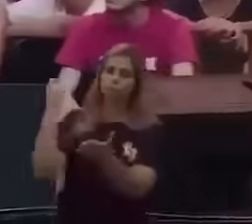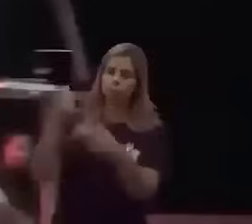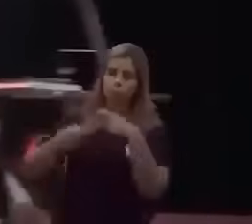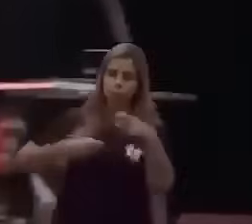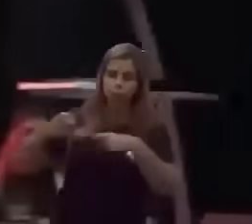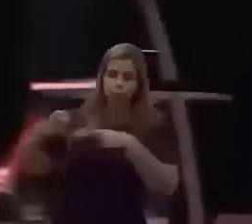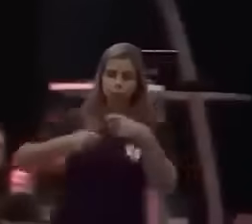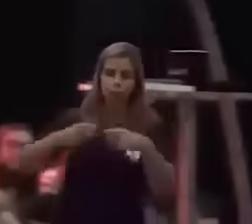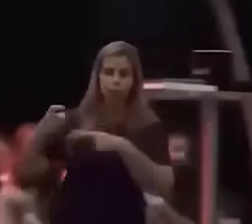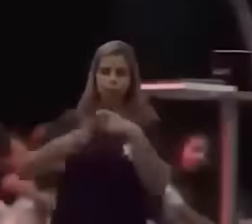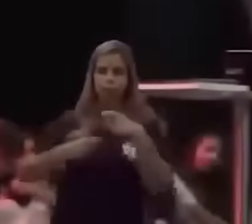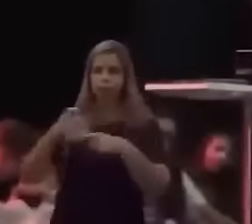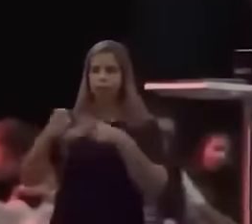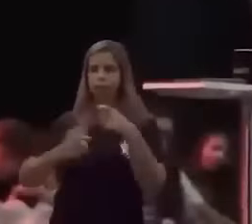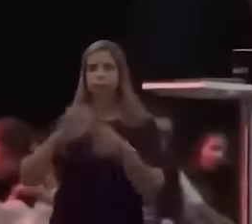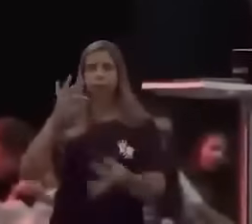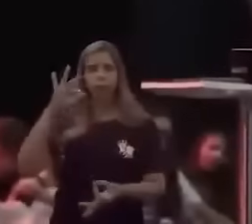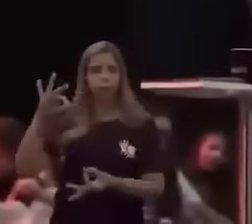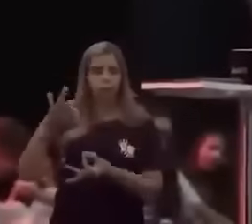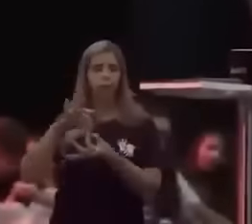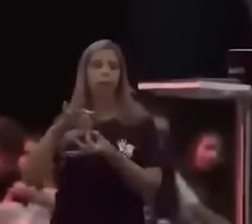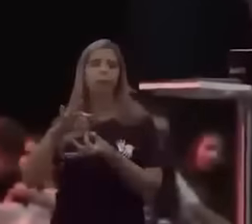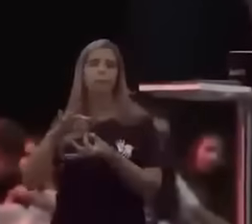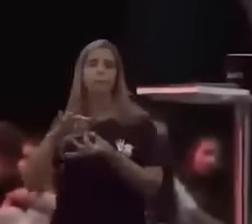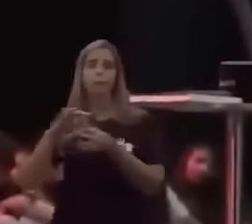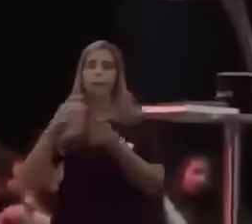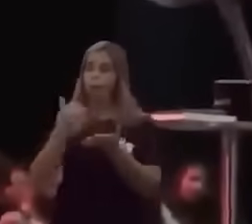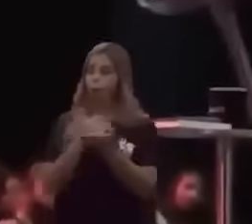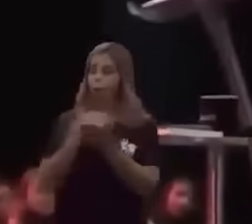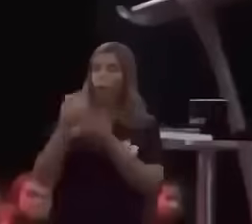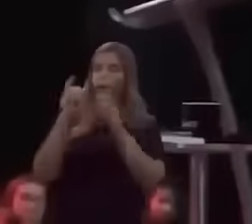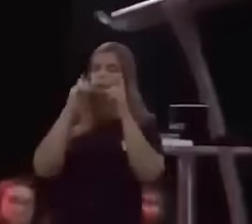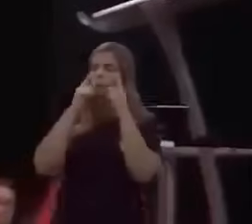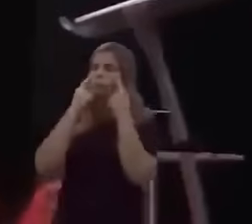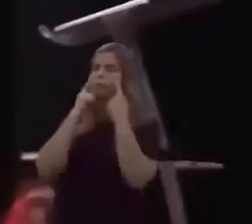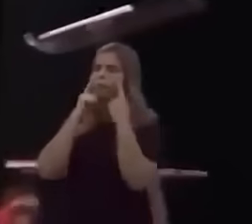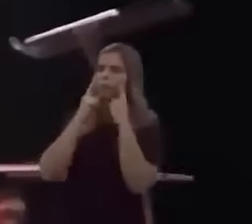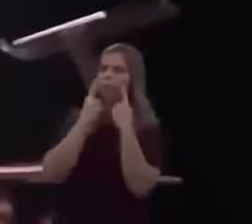o chão apenas com as suas lágrimas, mas também com o seu sangue.